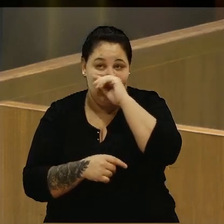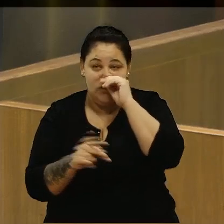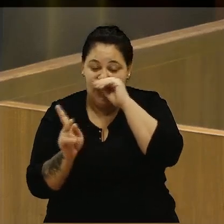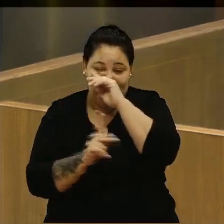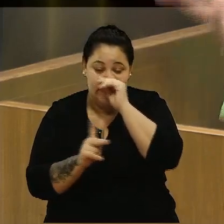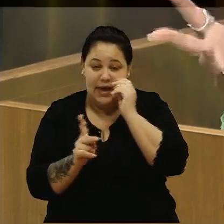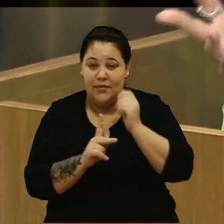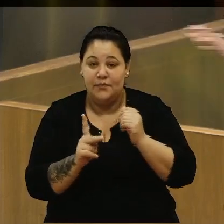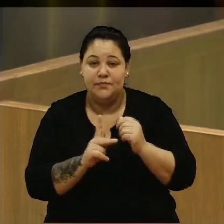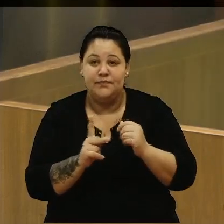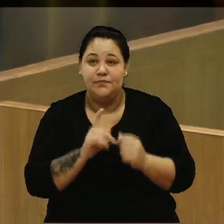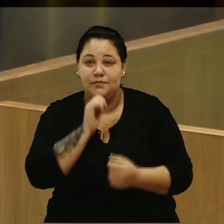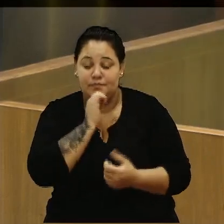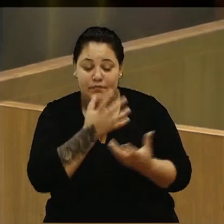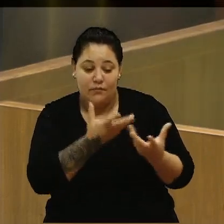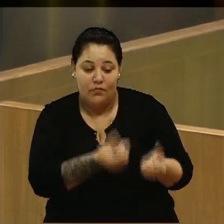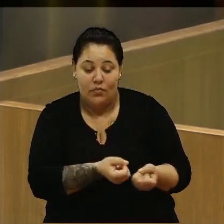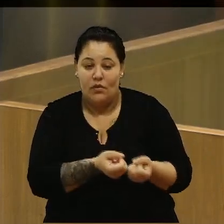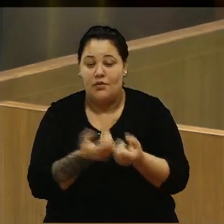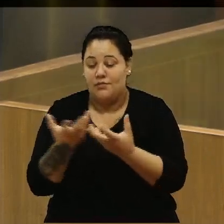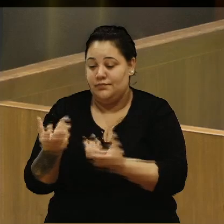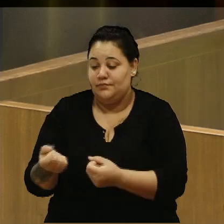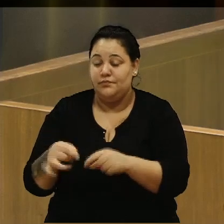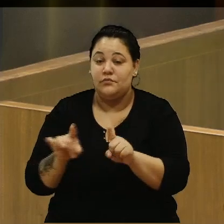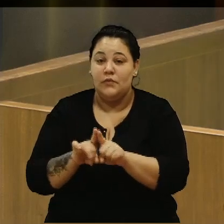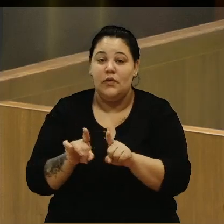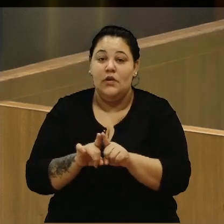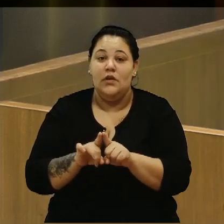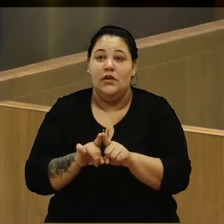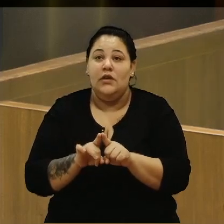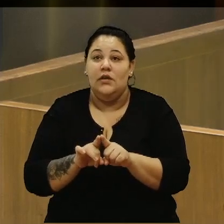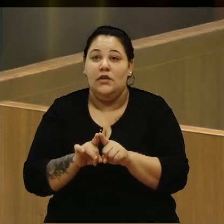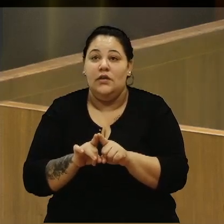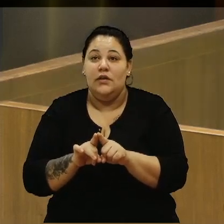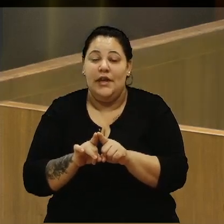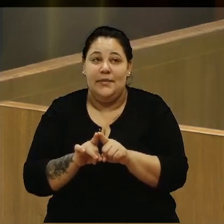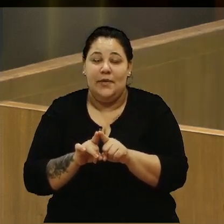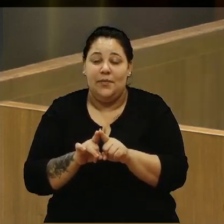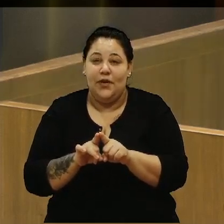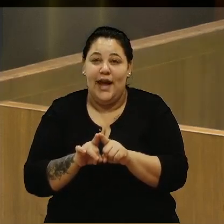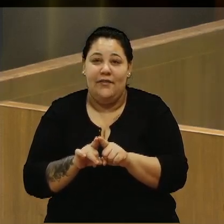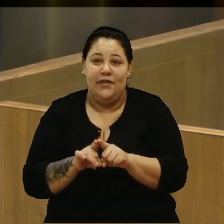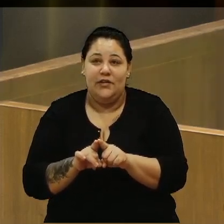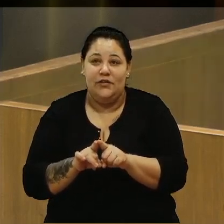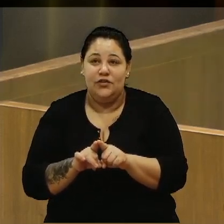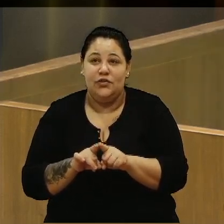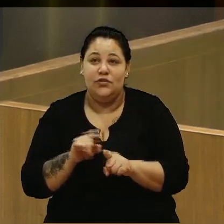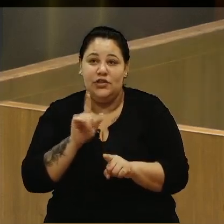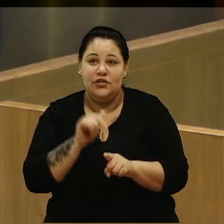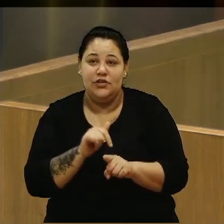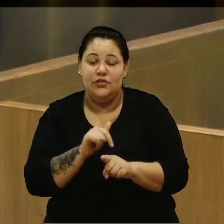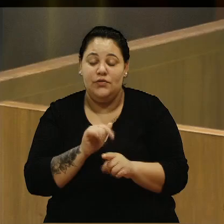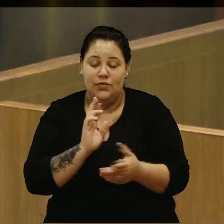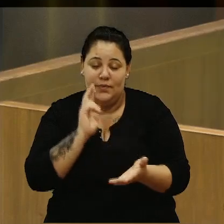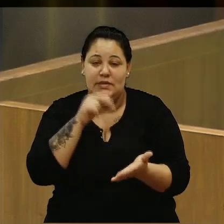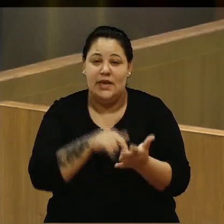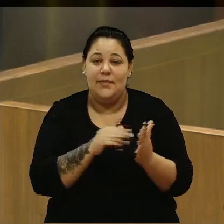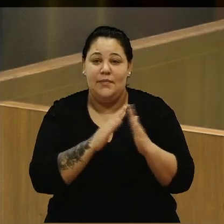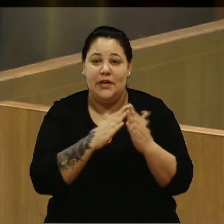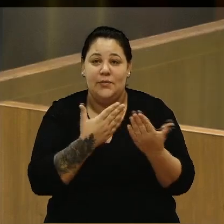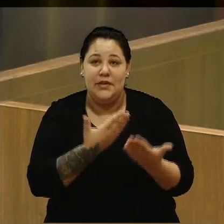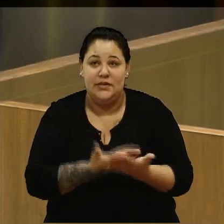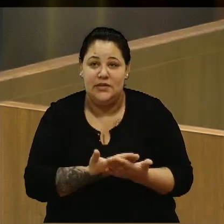a mais, vai aceitando outro, e daqui a pouco está com quase 40. Essa é a realidade das escolas.